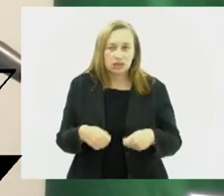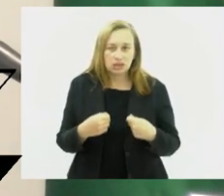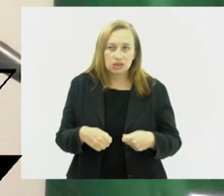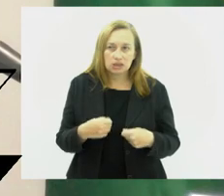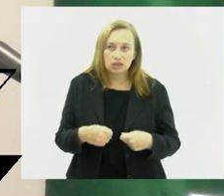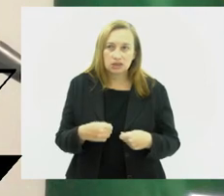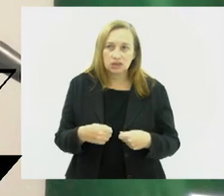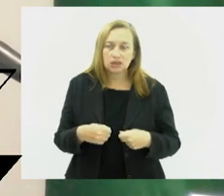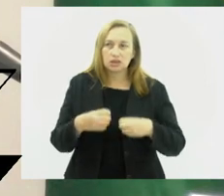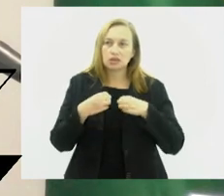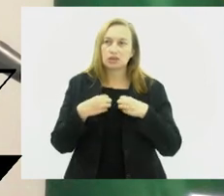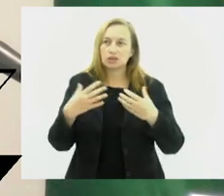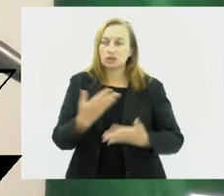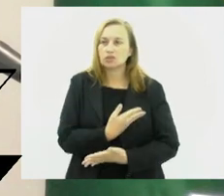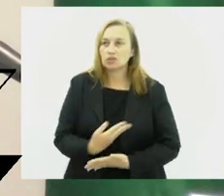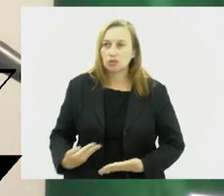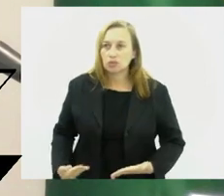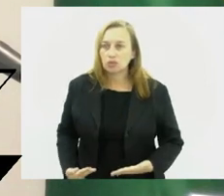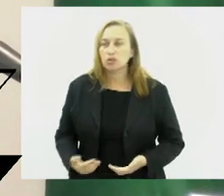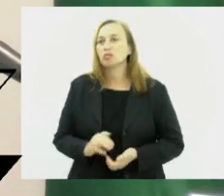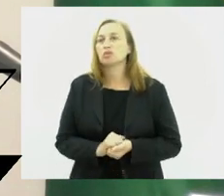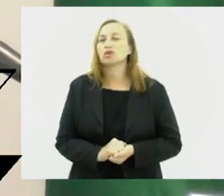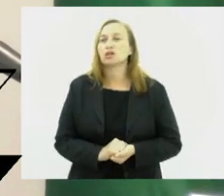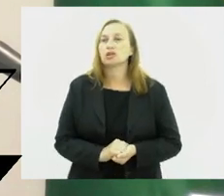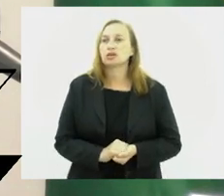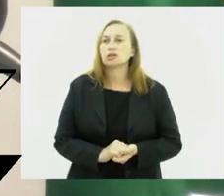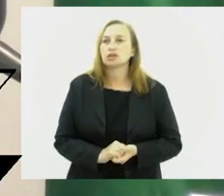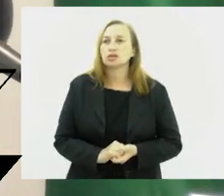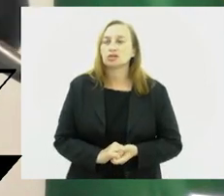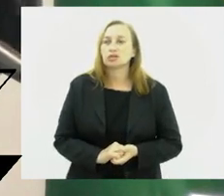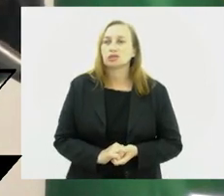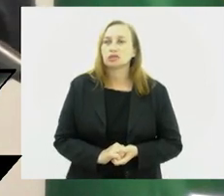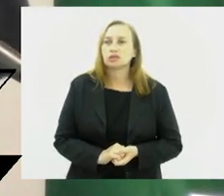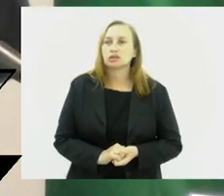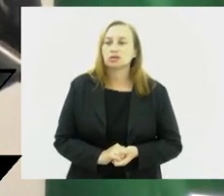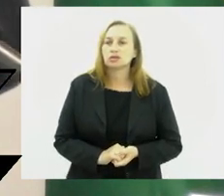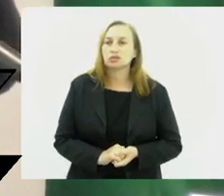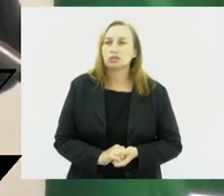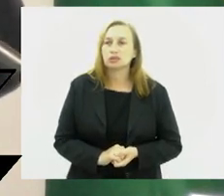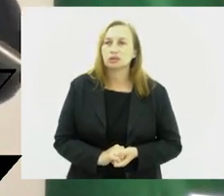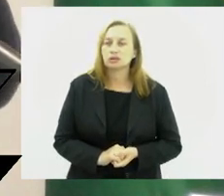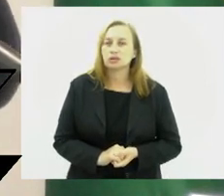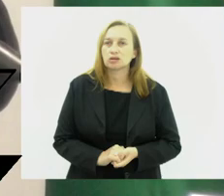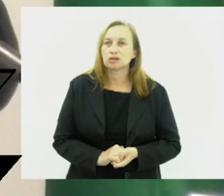audiência pública, o Rodrigo, é muito importante até para a gente poder